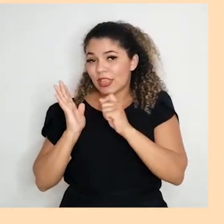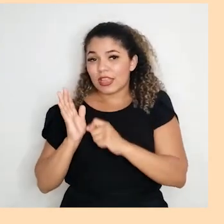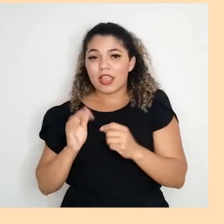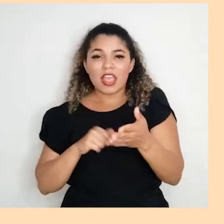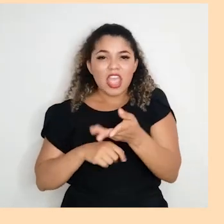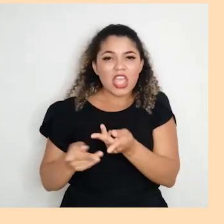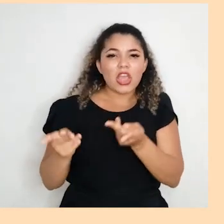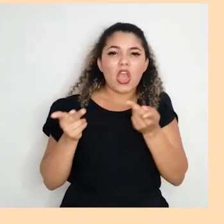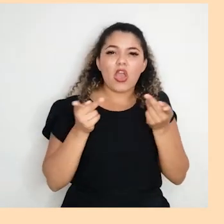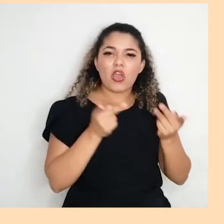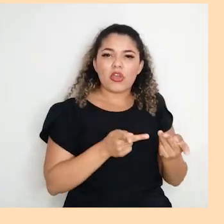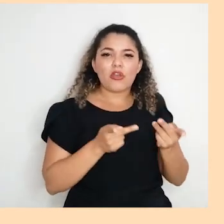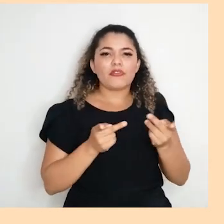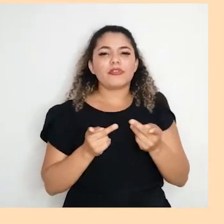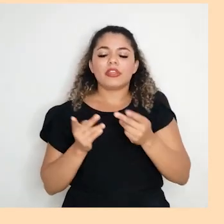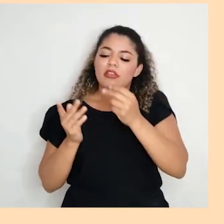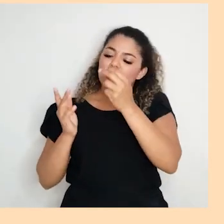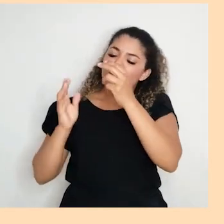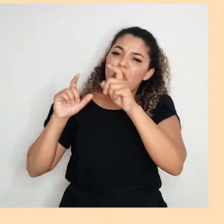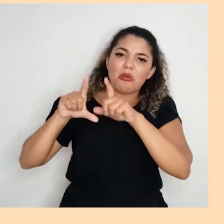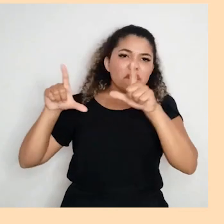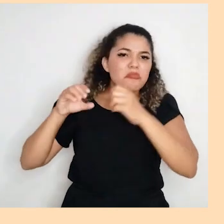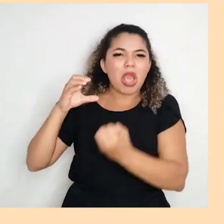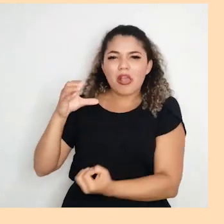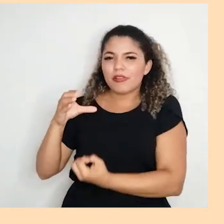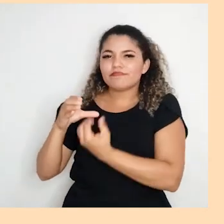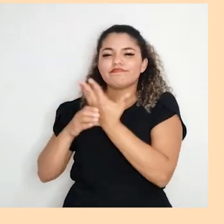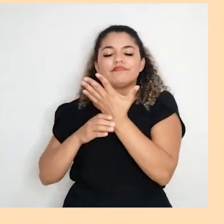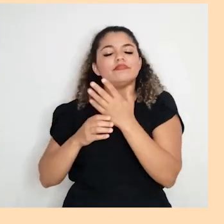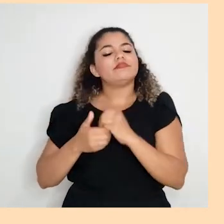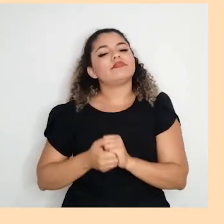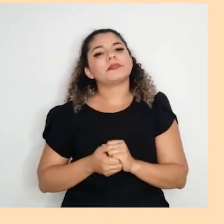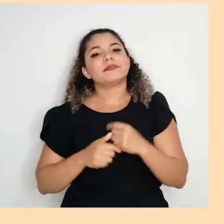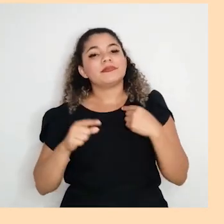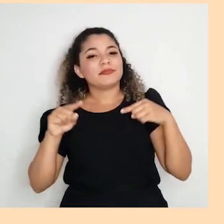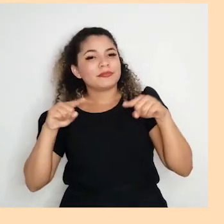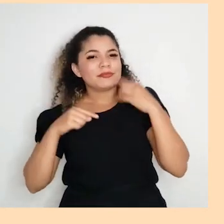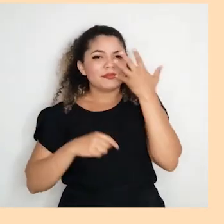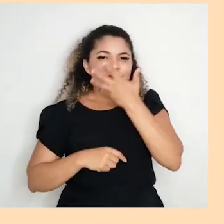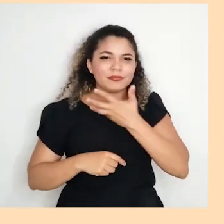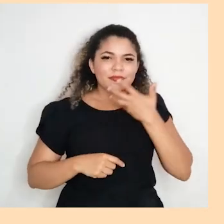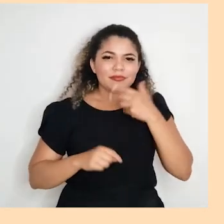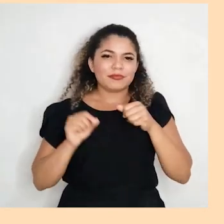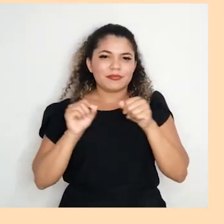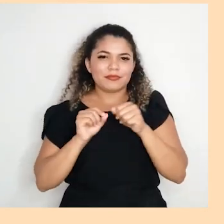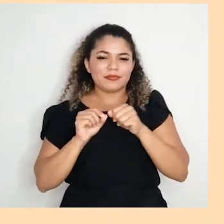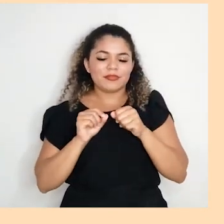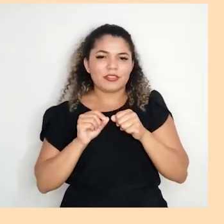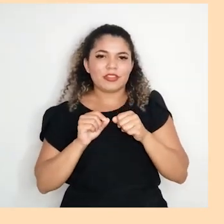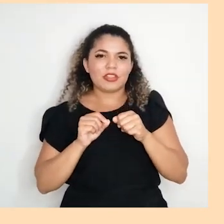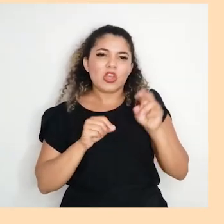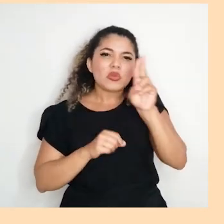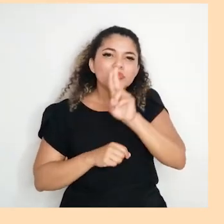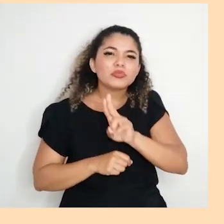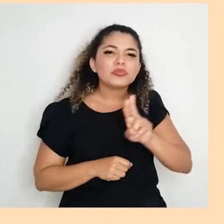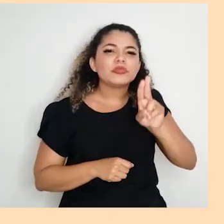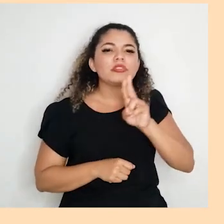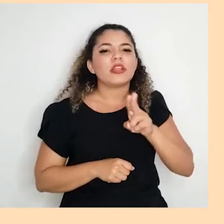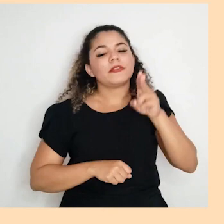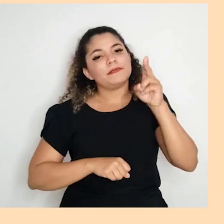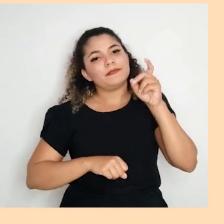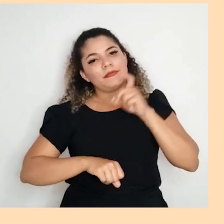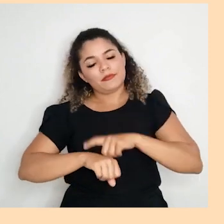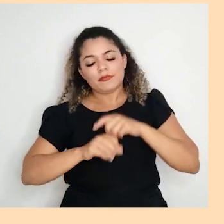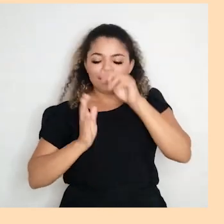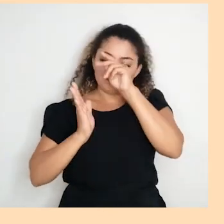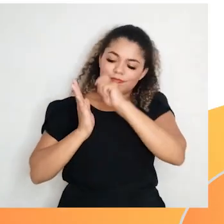ele convida uma obra, uma escultura, uma canção para fazer parte ali